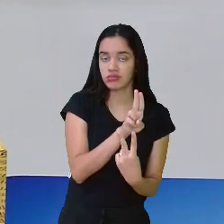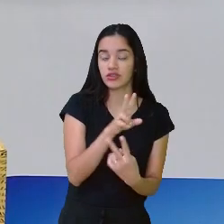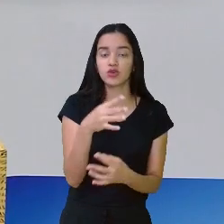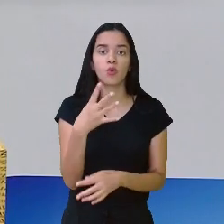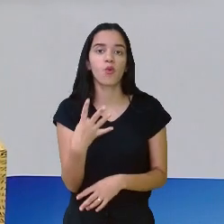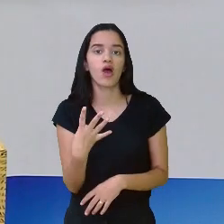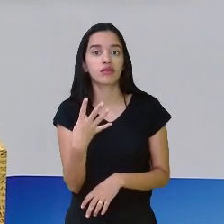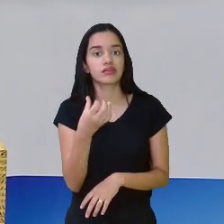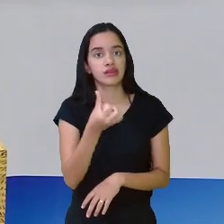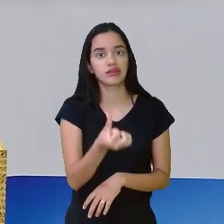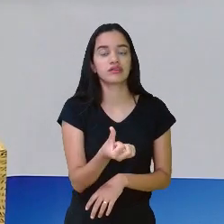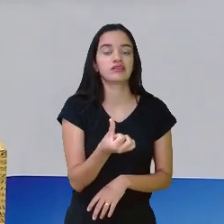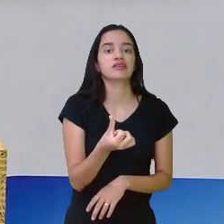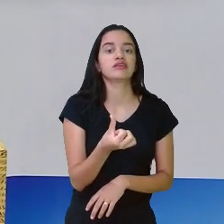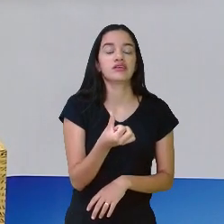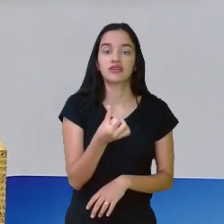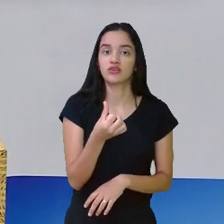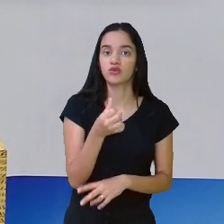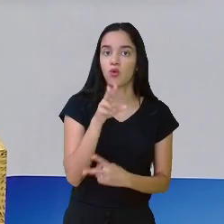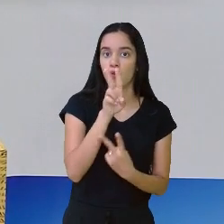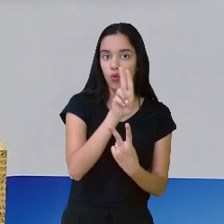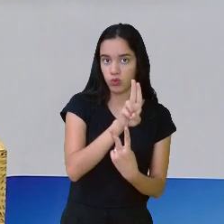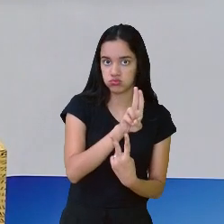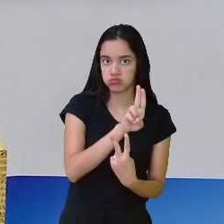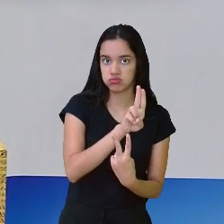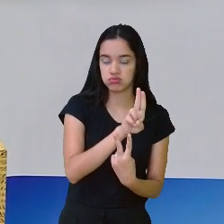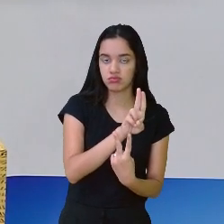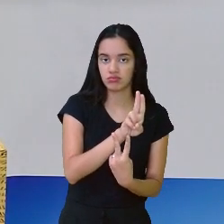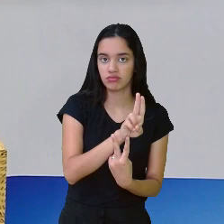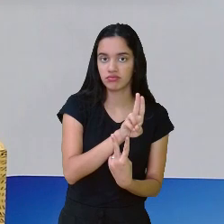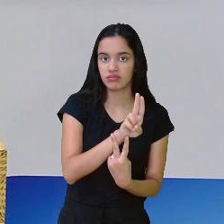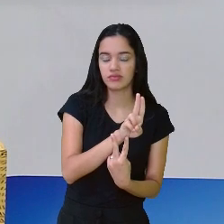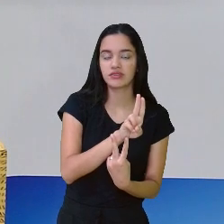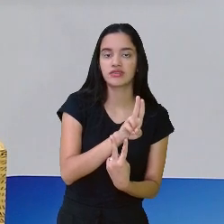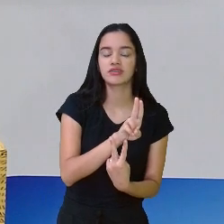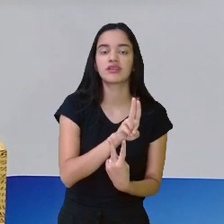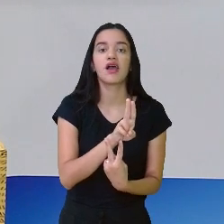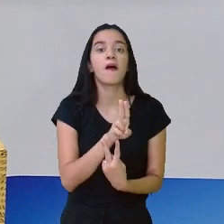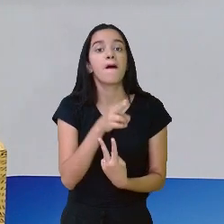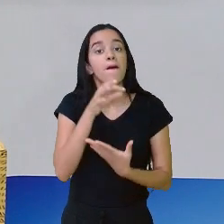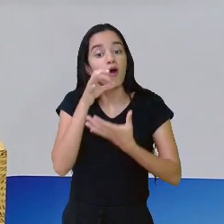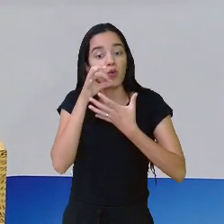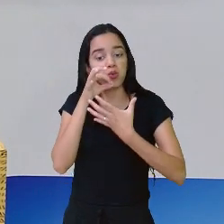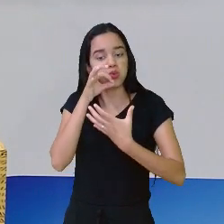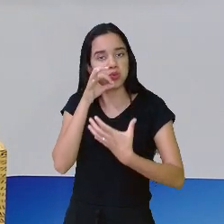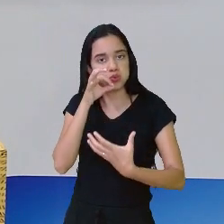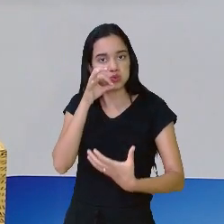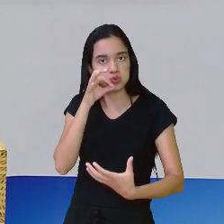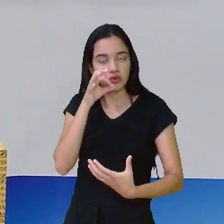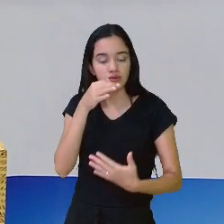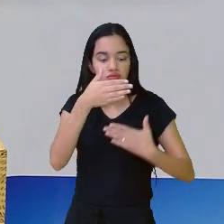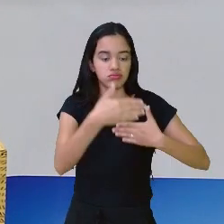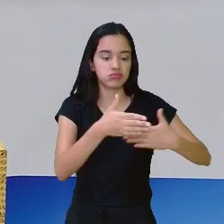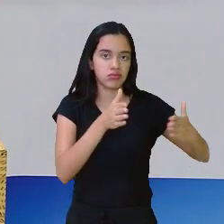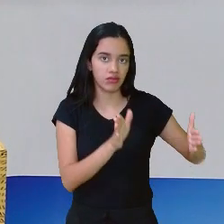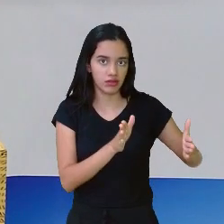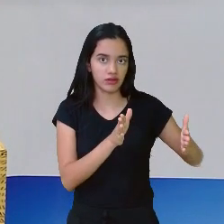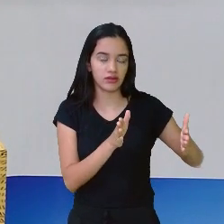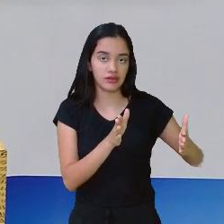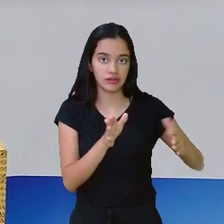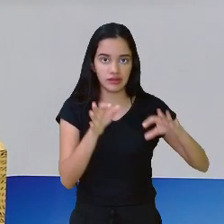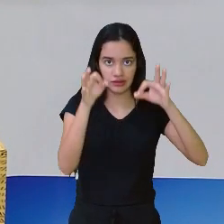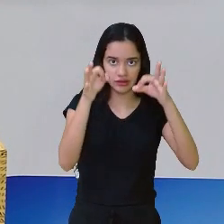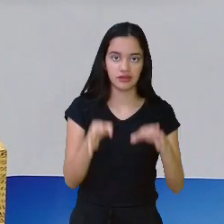46 unidades. Tá certo? Restaram ainda 46 bolinhas na carrocinha de balões,